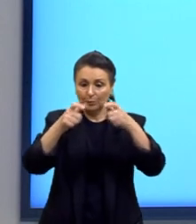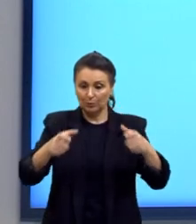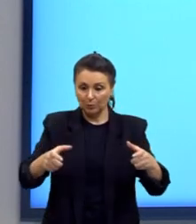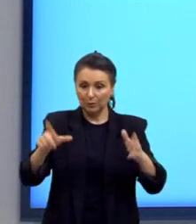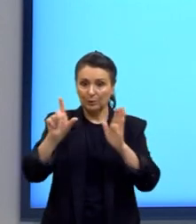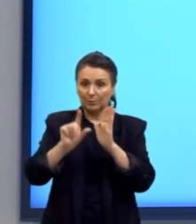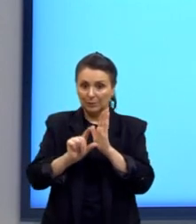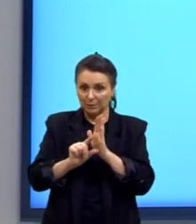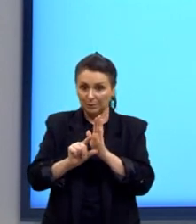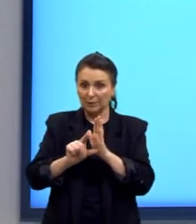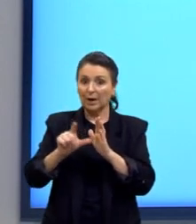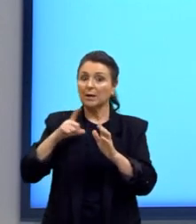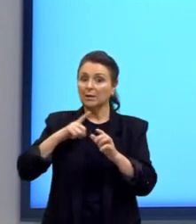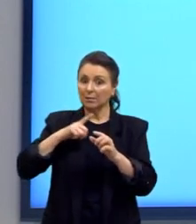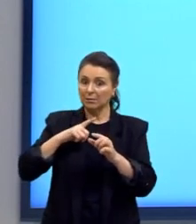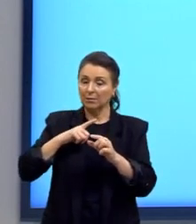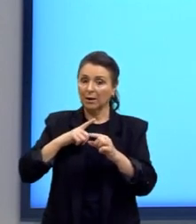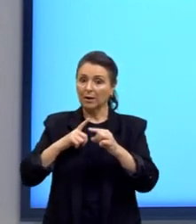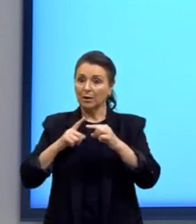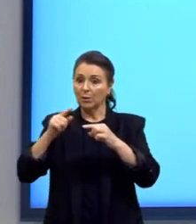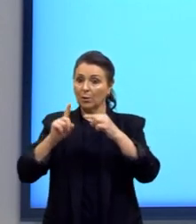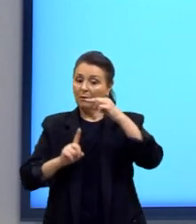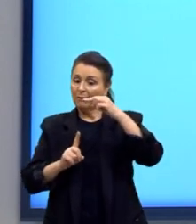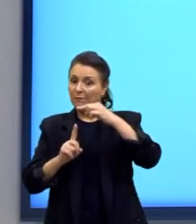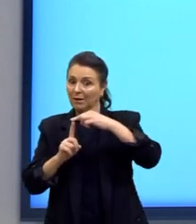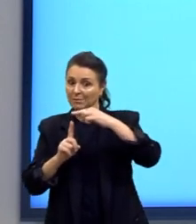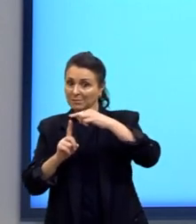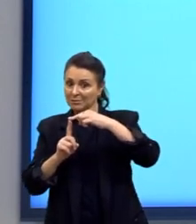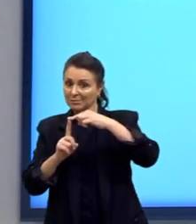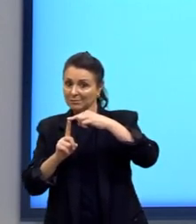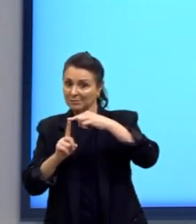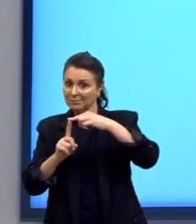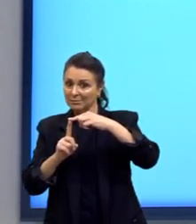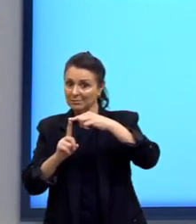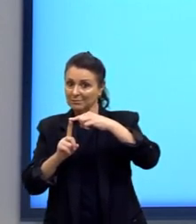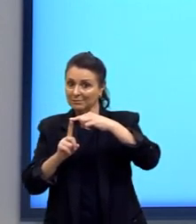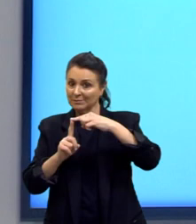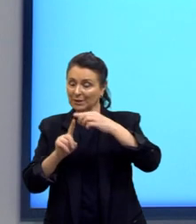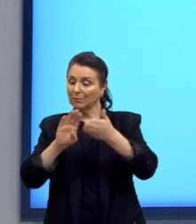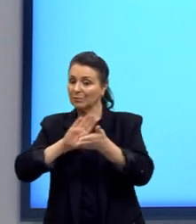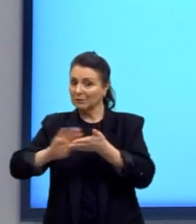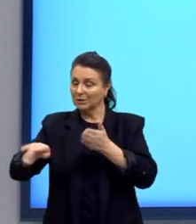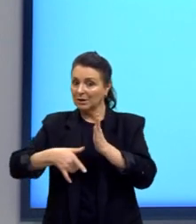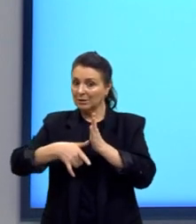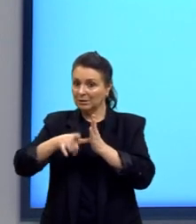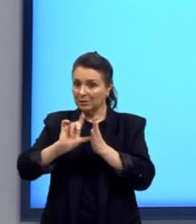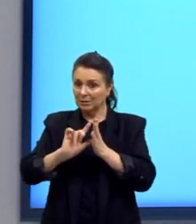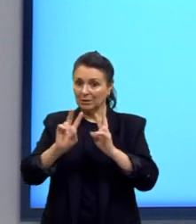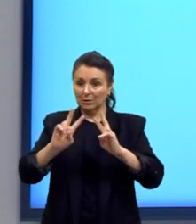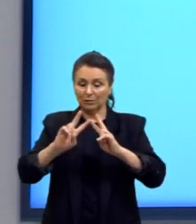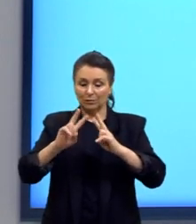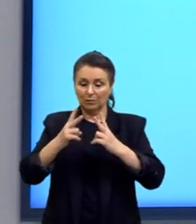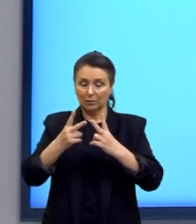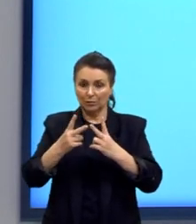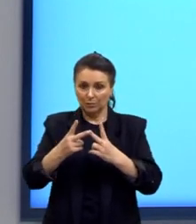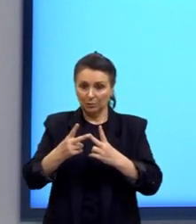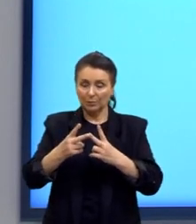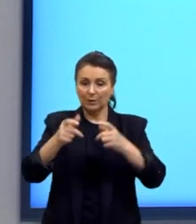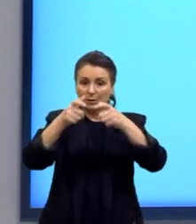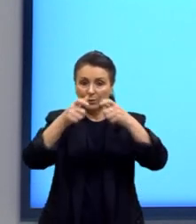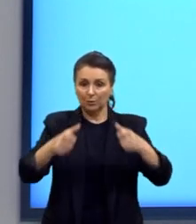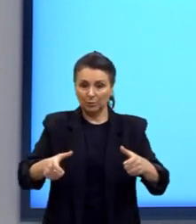parte que contém o vértice né que foi retirada sobrando somente o tronco então a gente precisa o volume do Cone maior